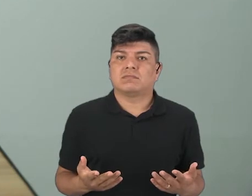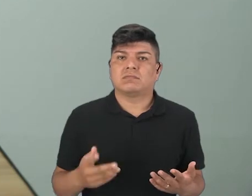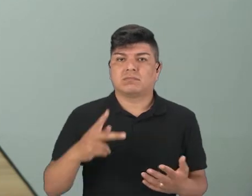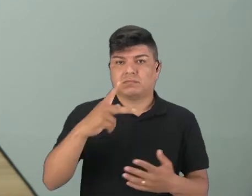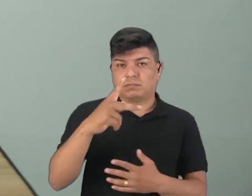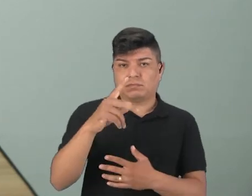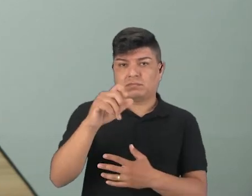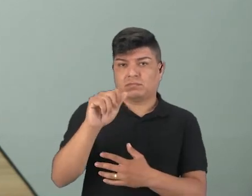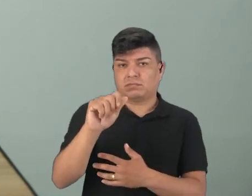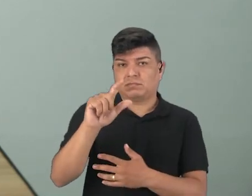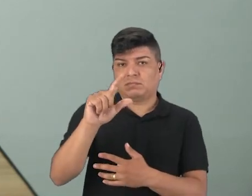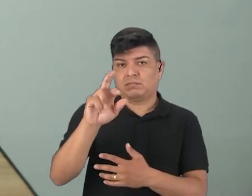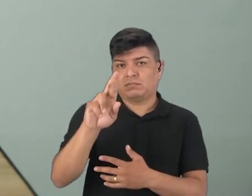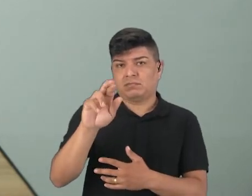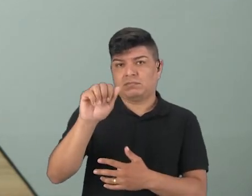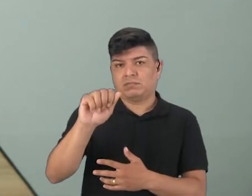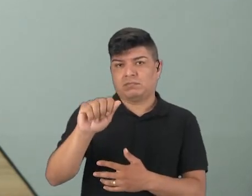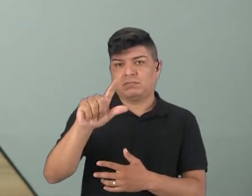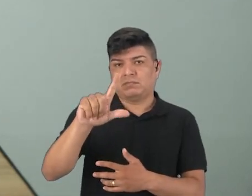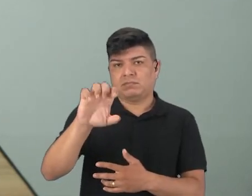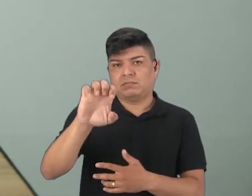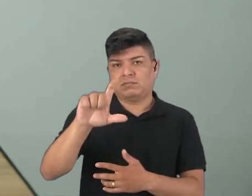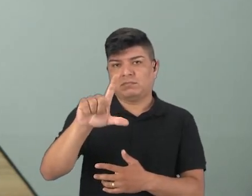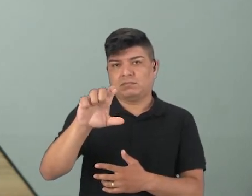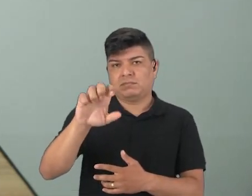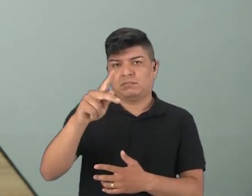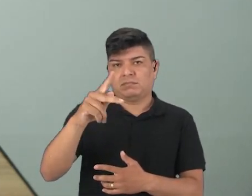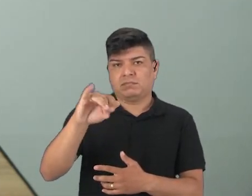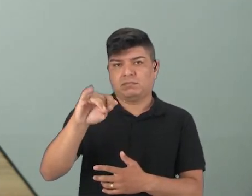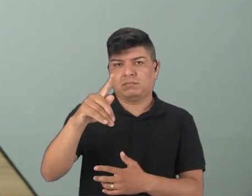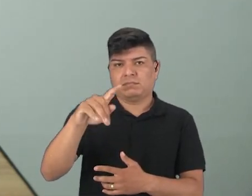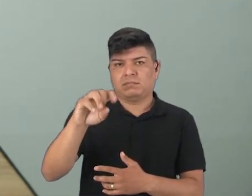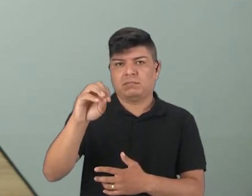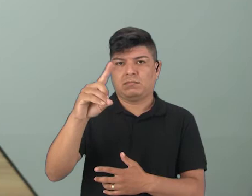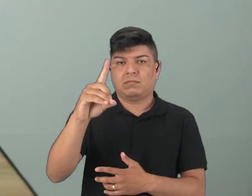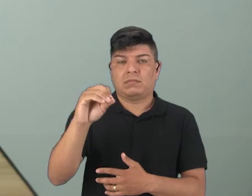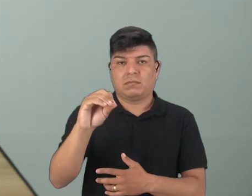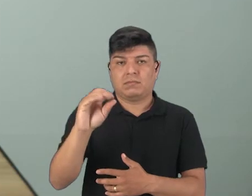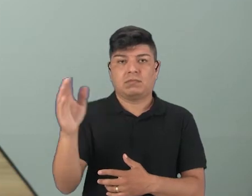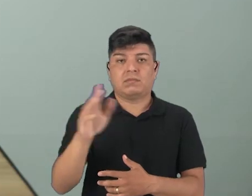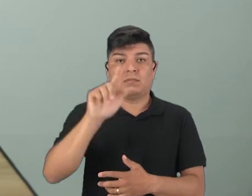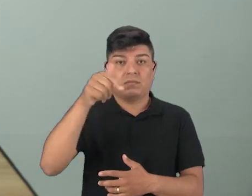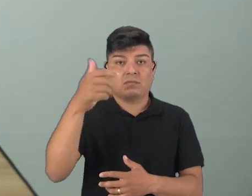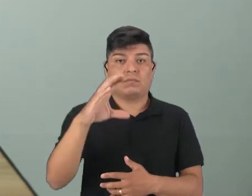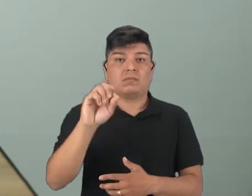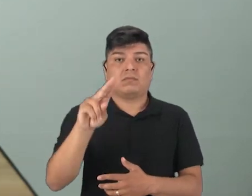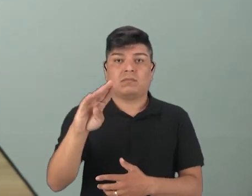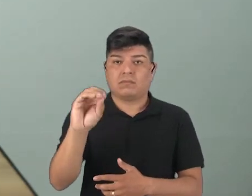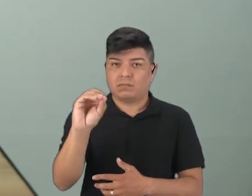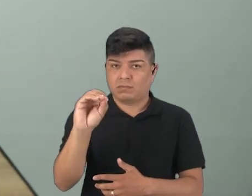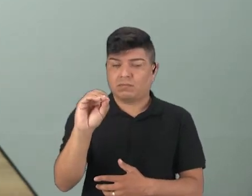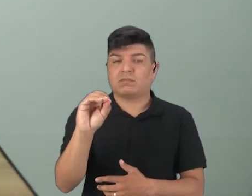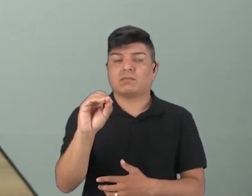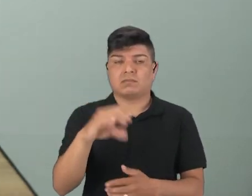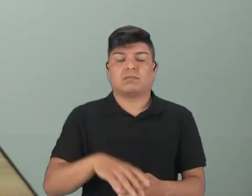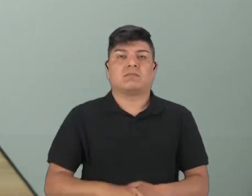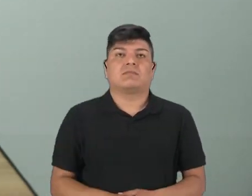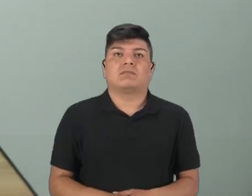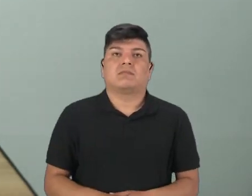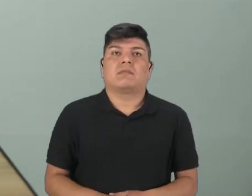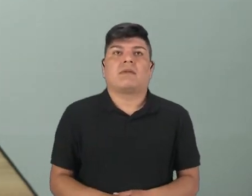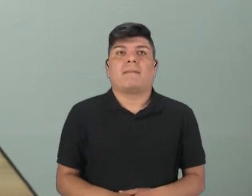um paralelepípedo e o outro com um cubo. Então, são duas formas diferentes. E aí, a gente